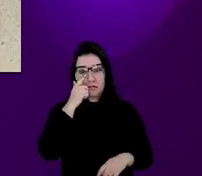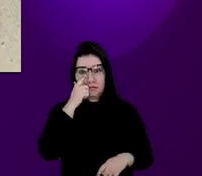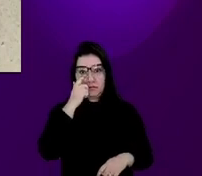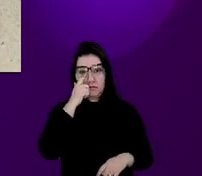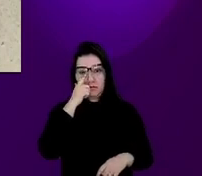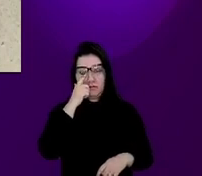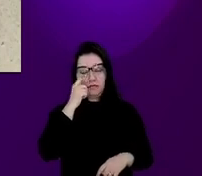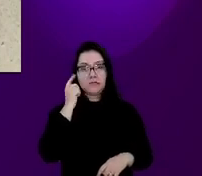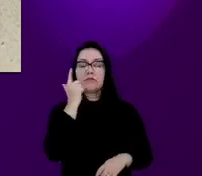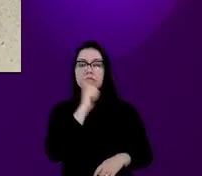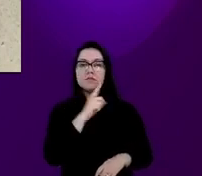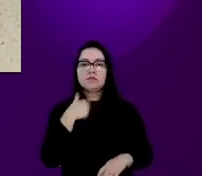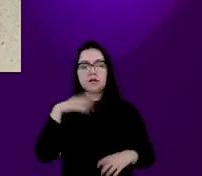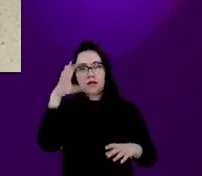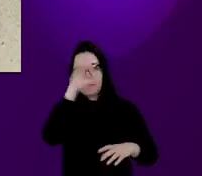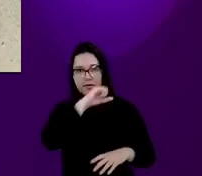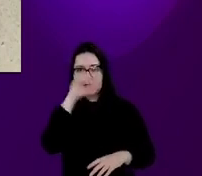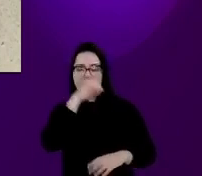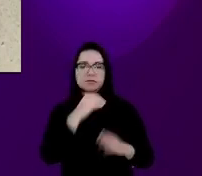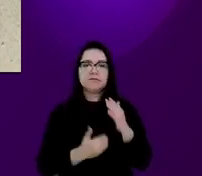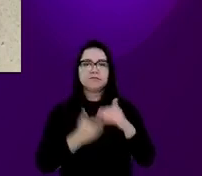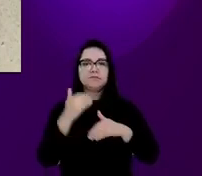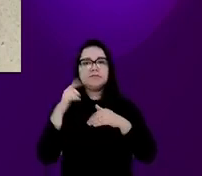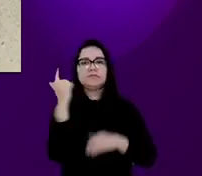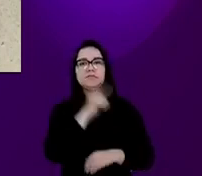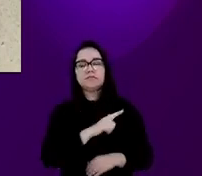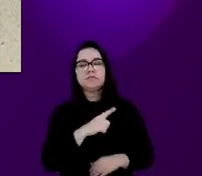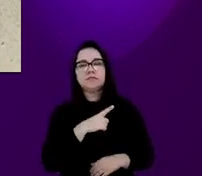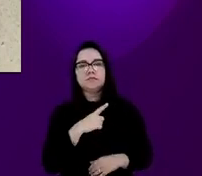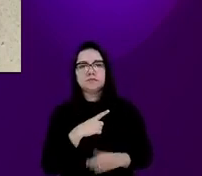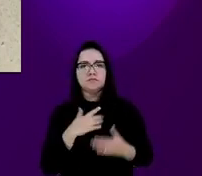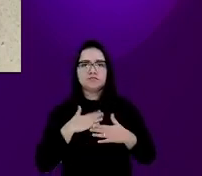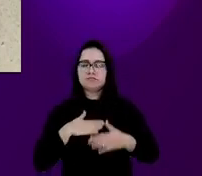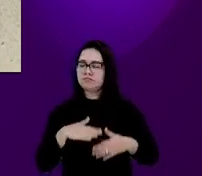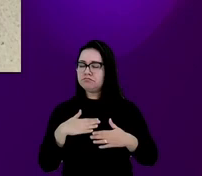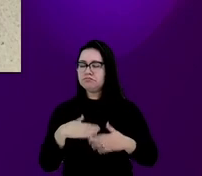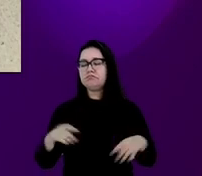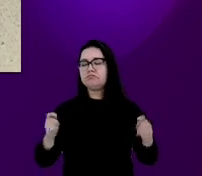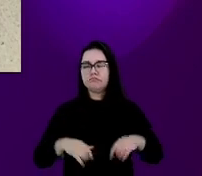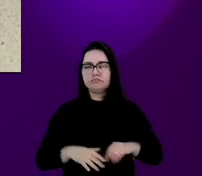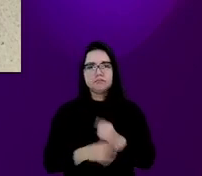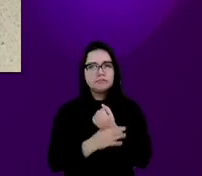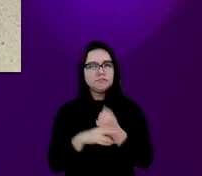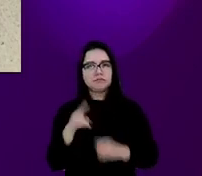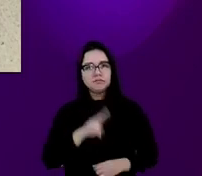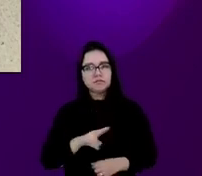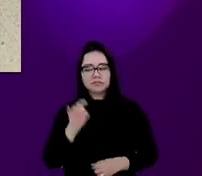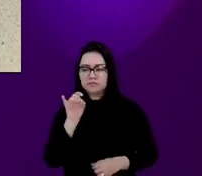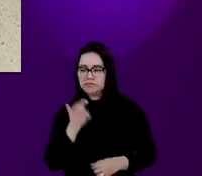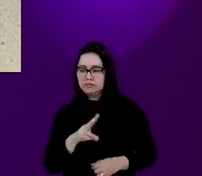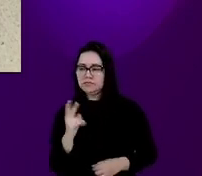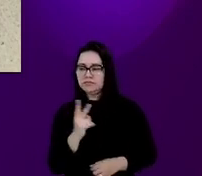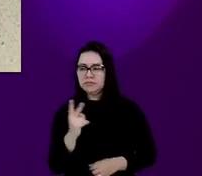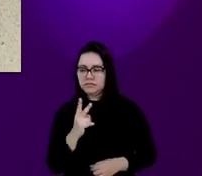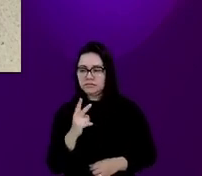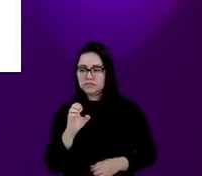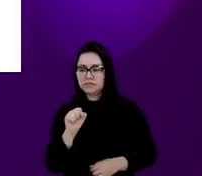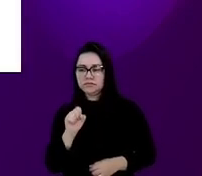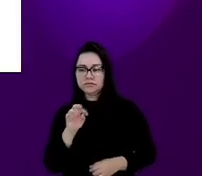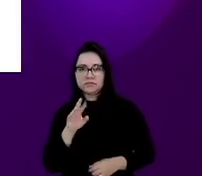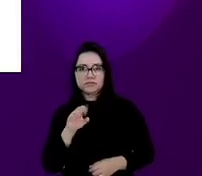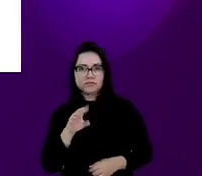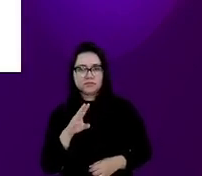de aprendizado e com passagem disso, a gente consegue, com muita tranquilidade, muita segurança, utilizar apenas 2 trocáteres, em vez de 4